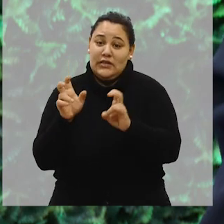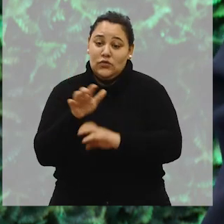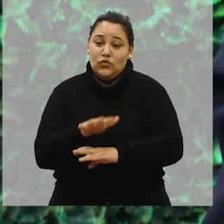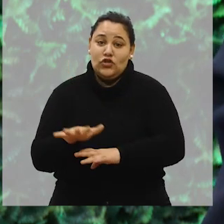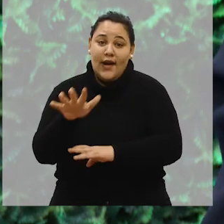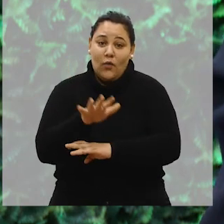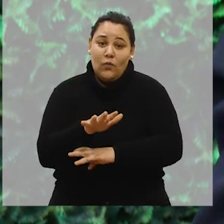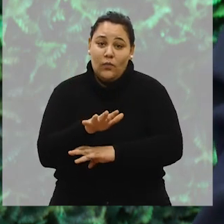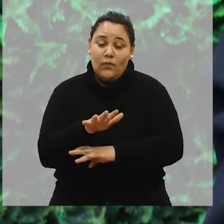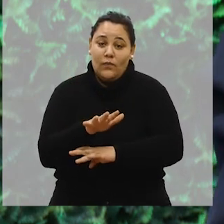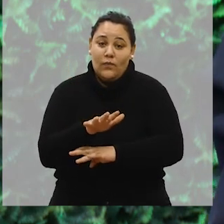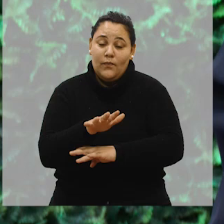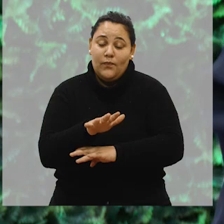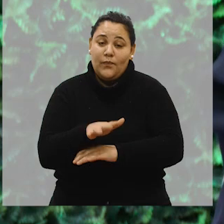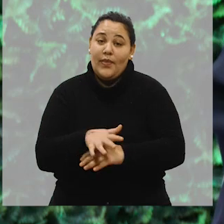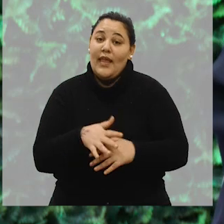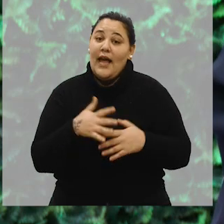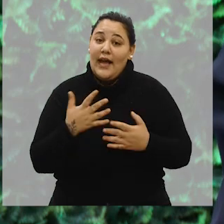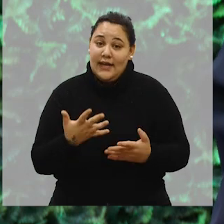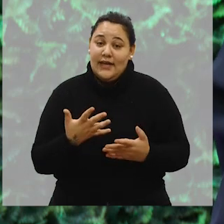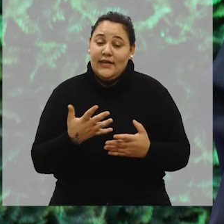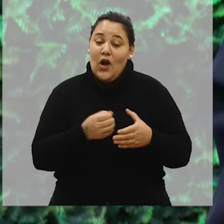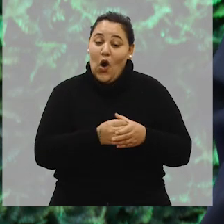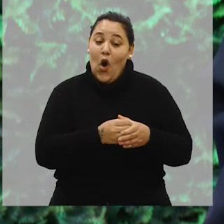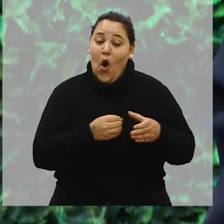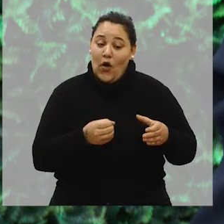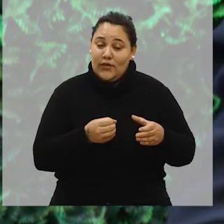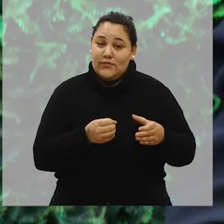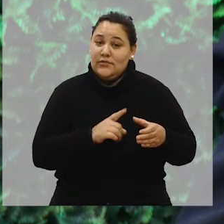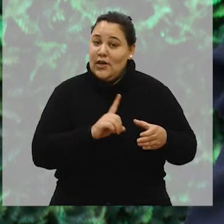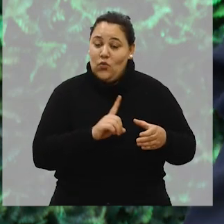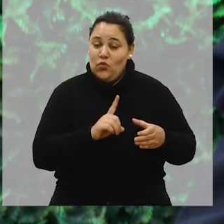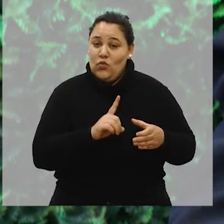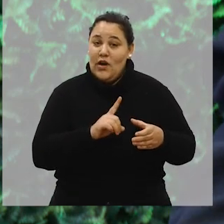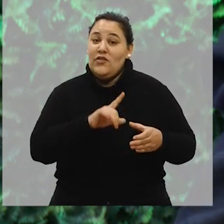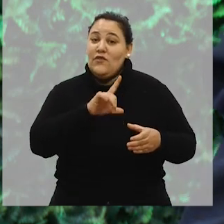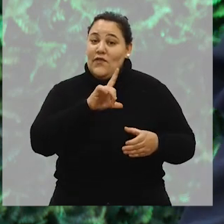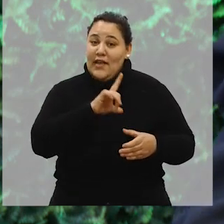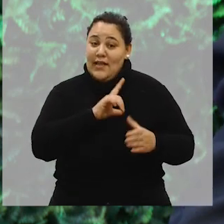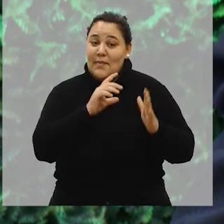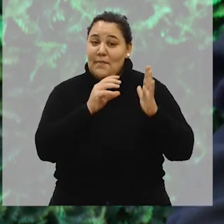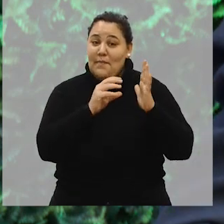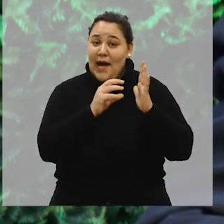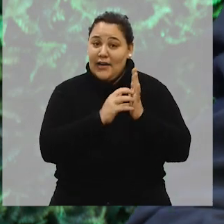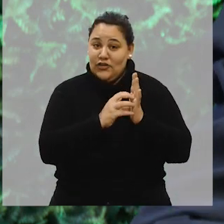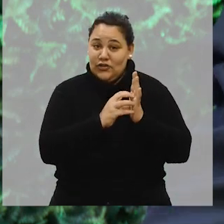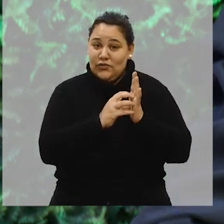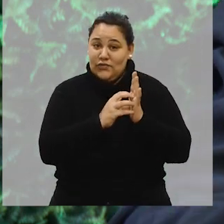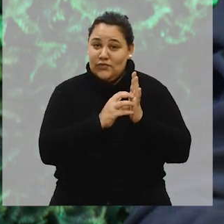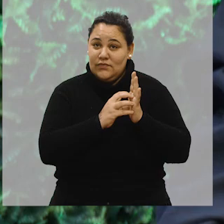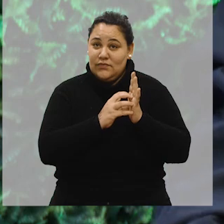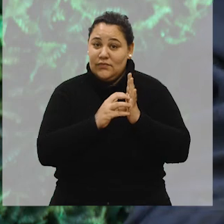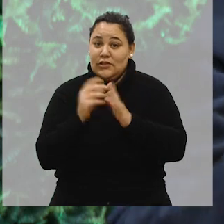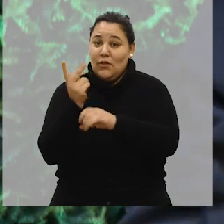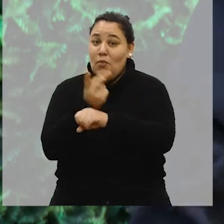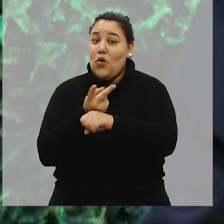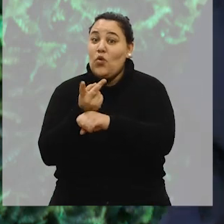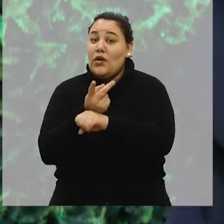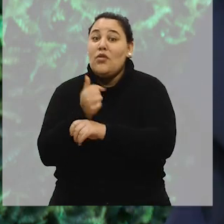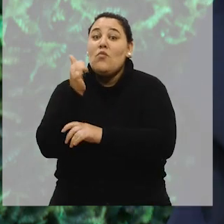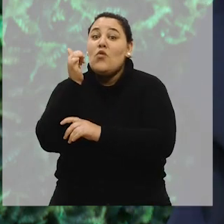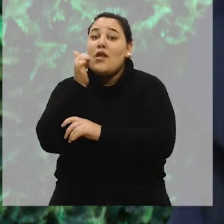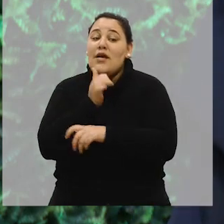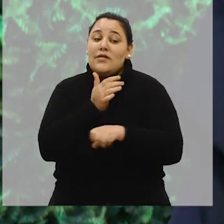Aí, em vez de cota, nós vamos ter partidos correndo atrás de mulheres para que